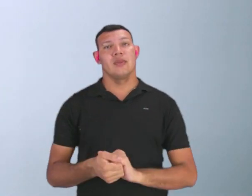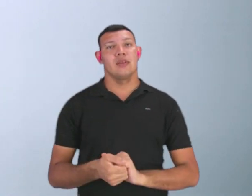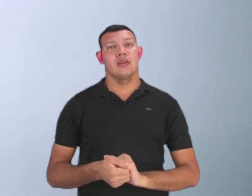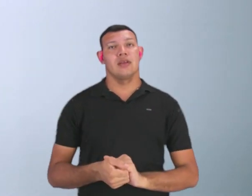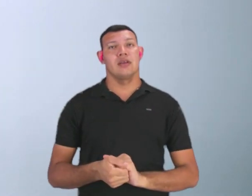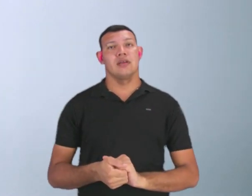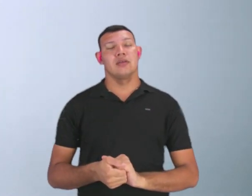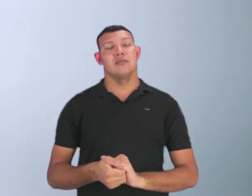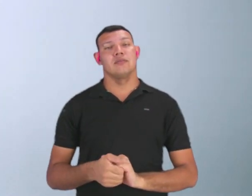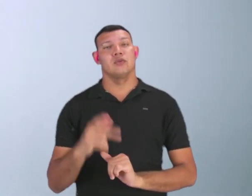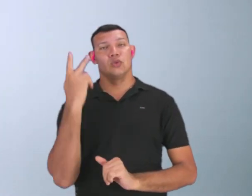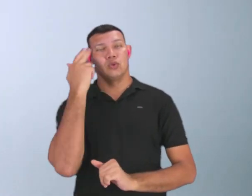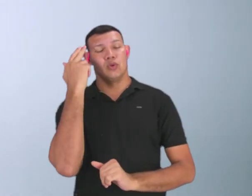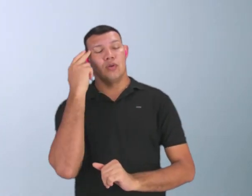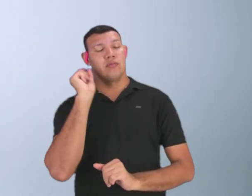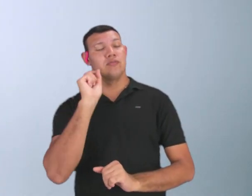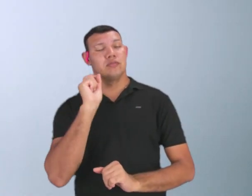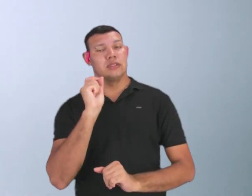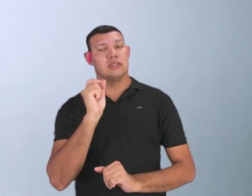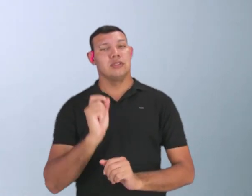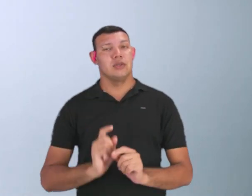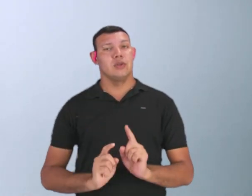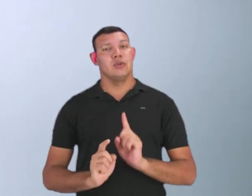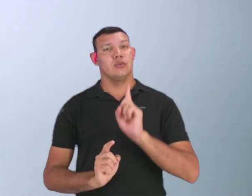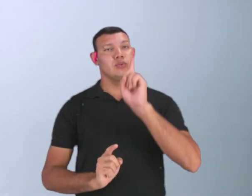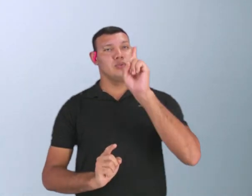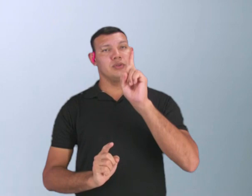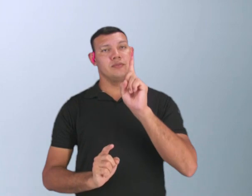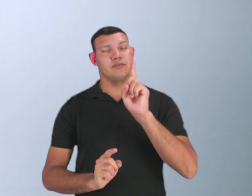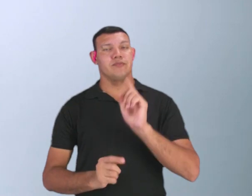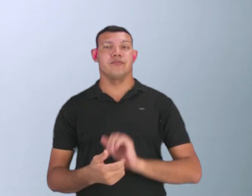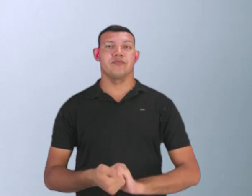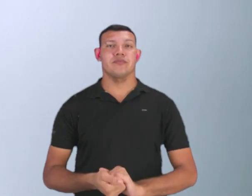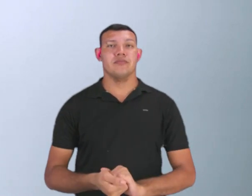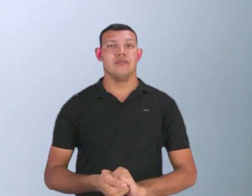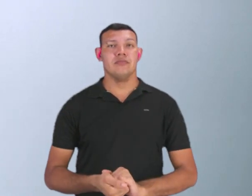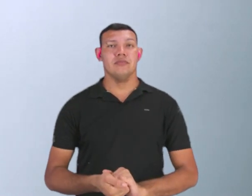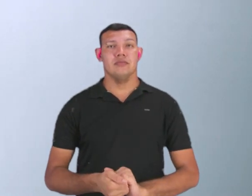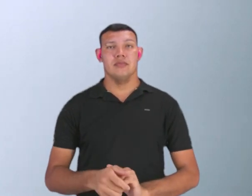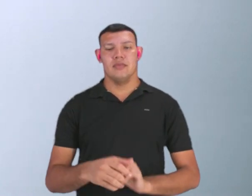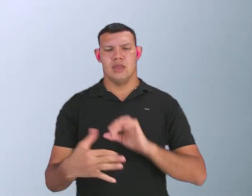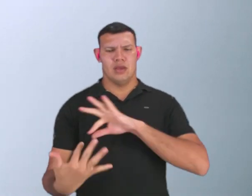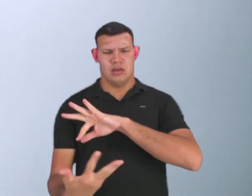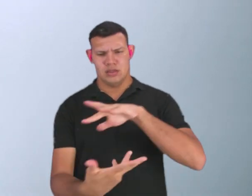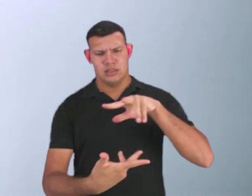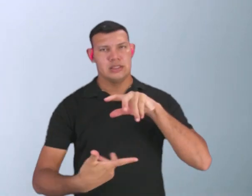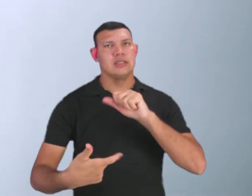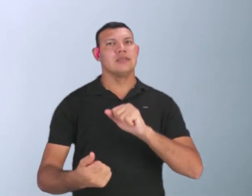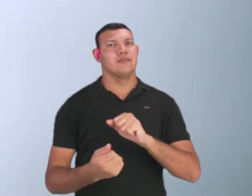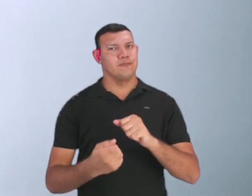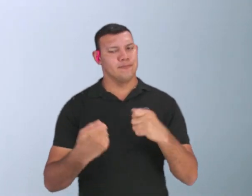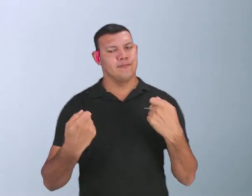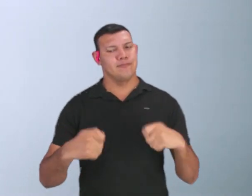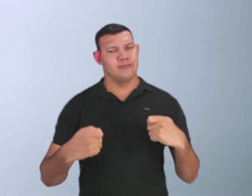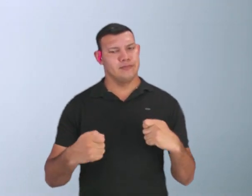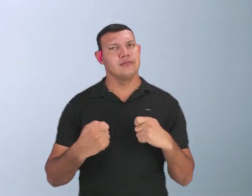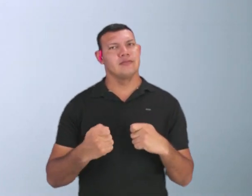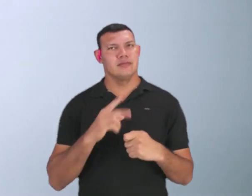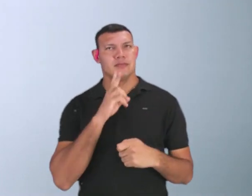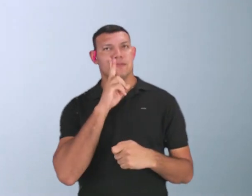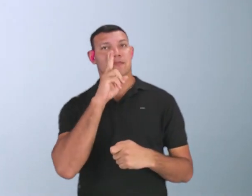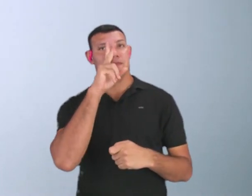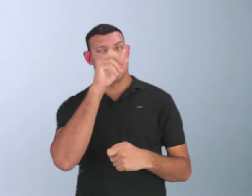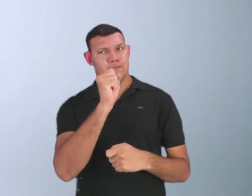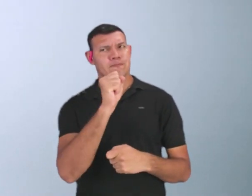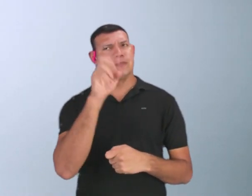cima. Então o que acontece? Um corpo na superfície da Terra está sujeito à interação de algumas forças. Essa é a primeira coisa que eu preciso